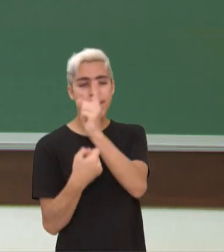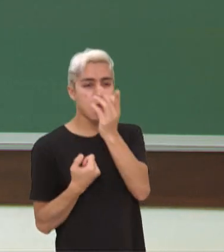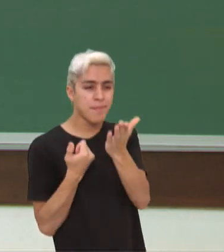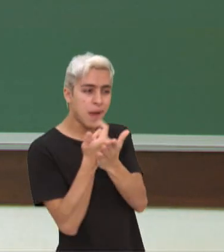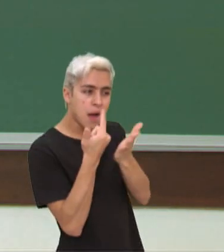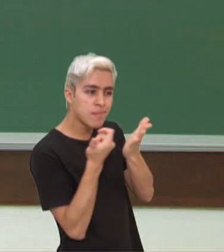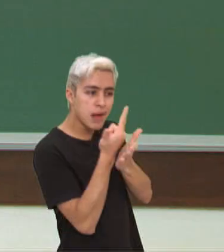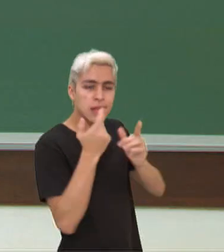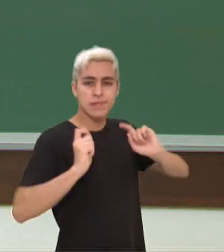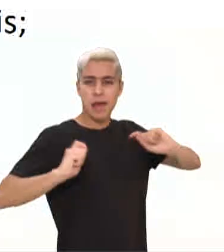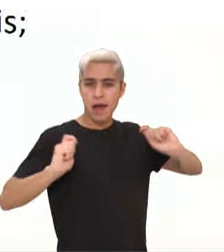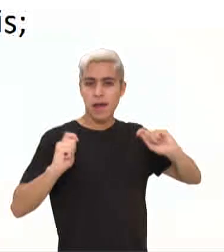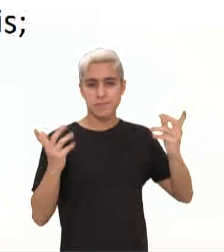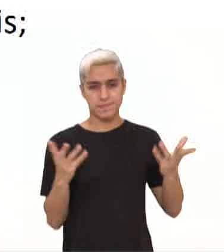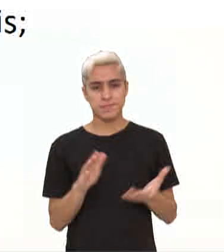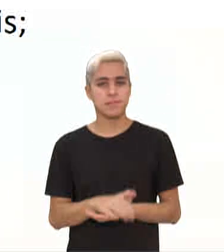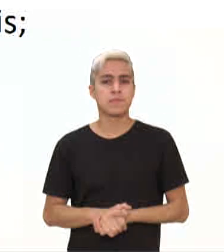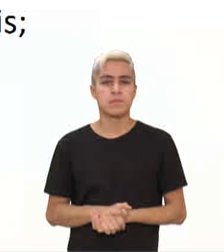pelo ser humano, né?